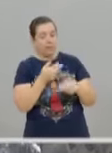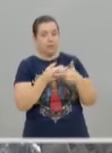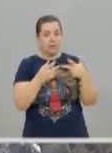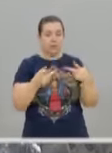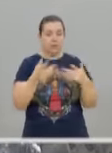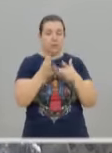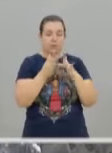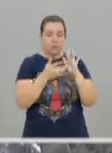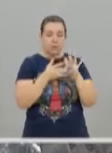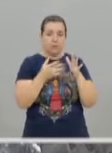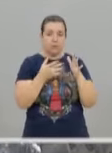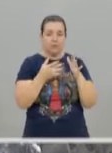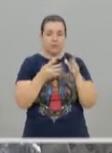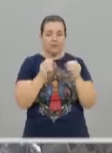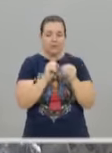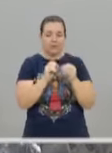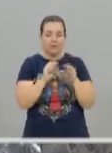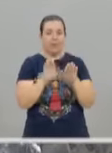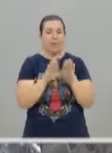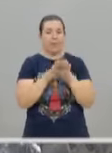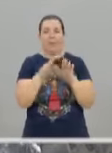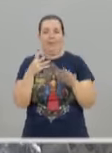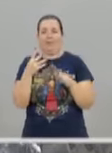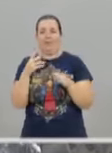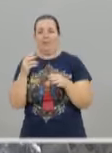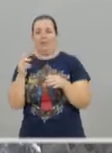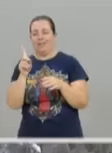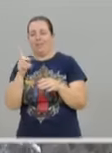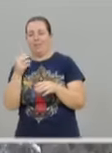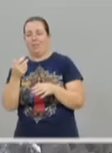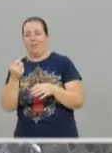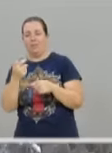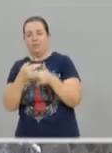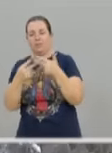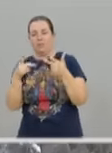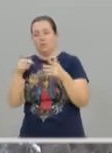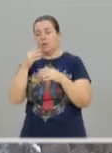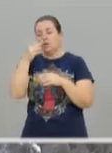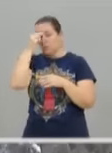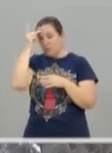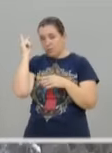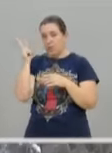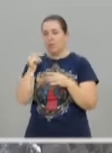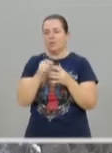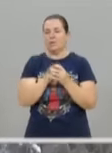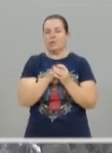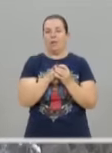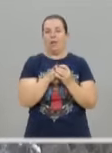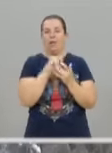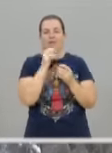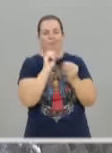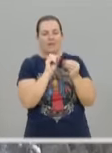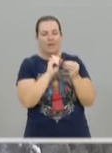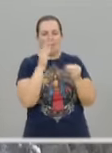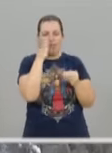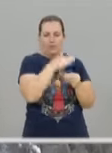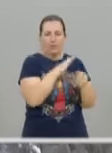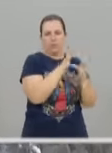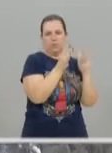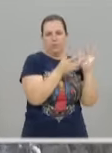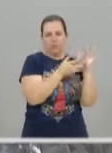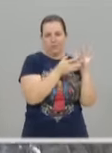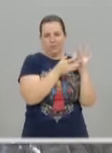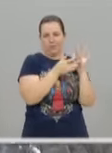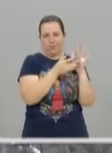pode primeiro blasfemo se dizer que és Deus sendo